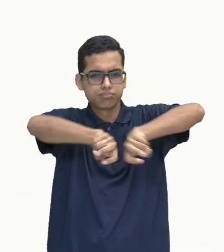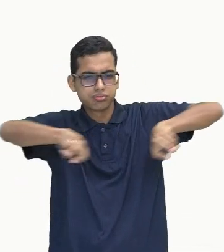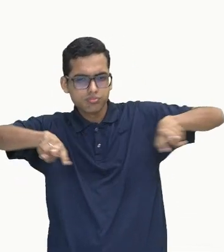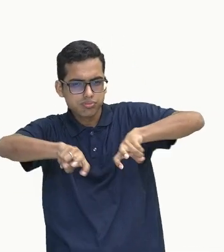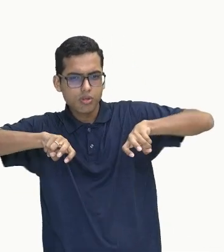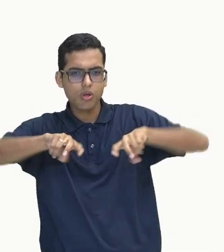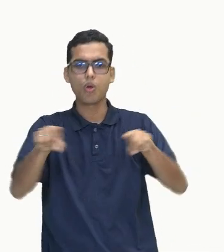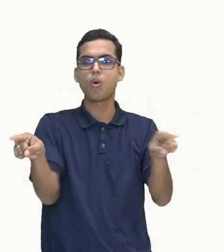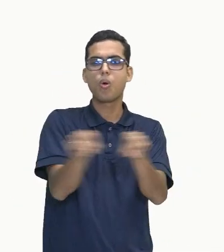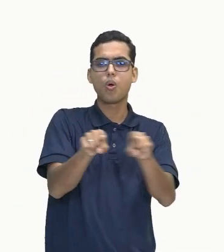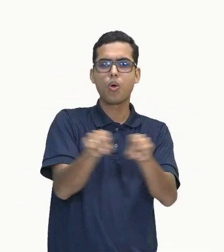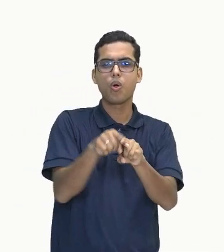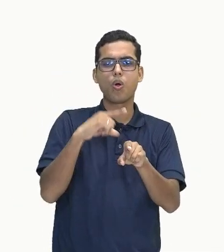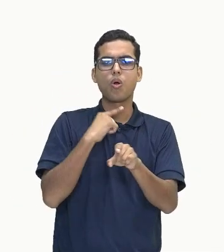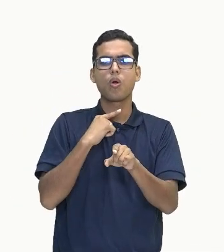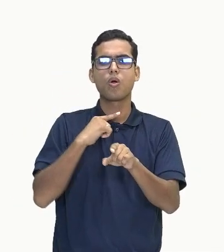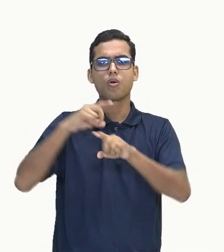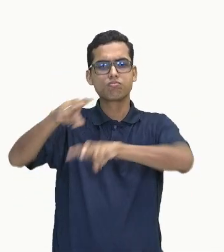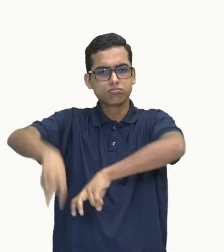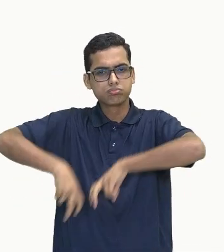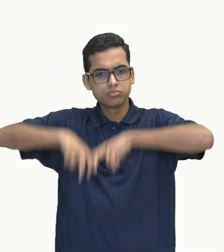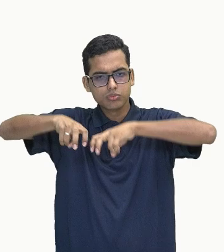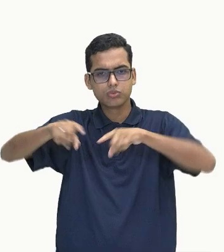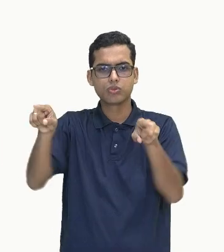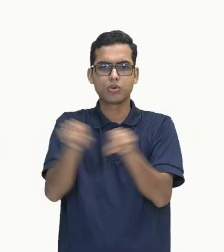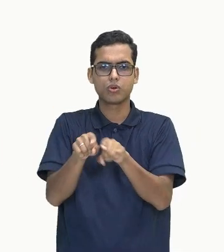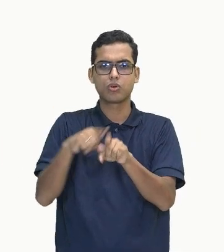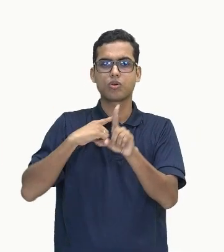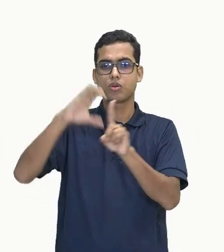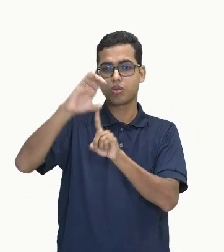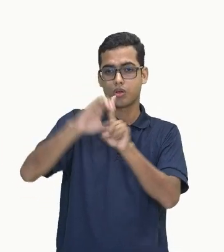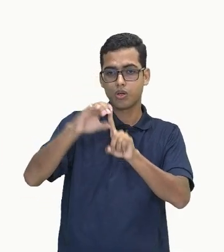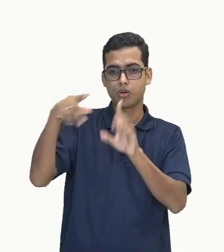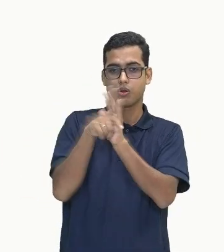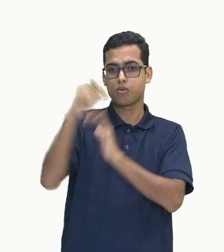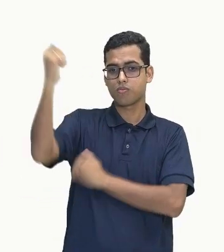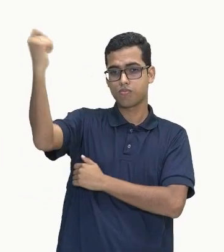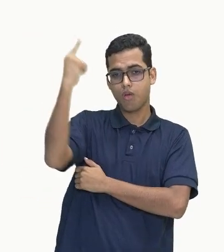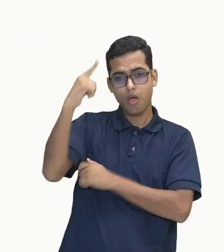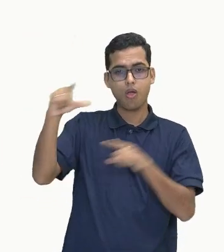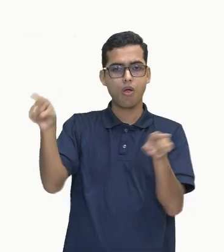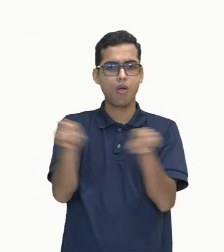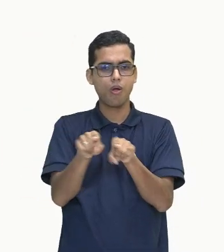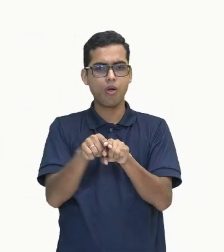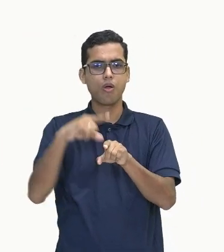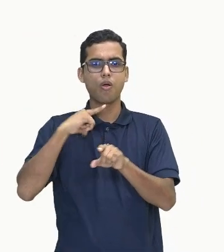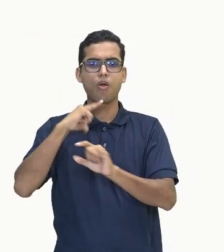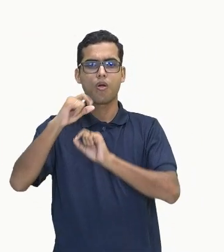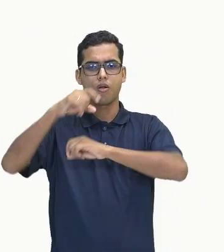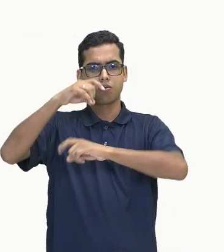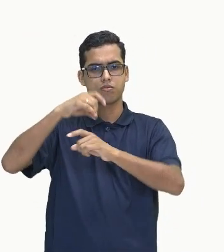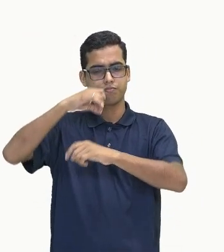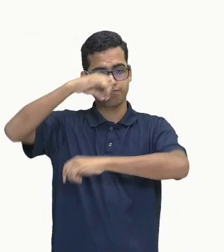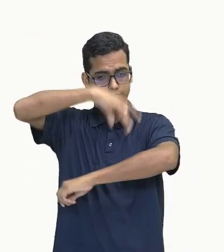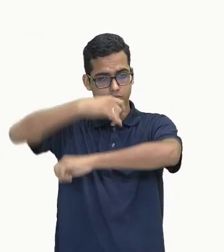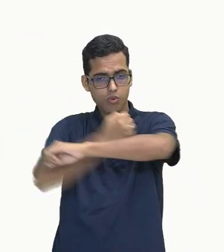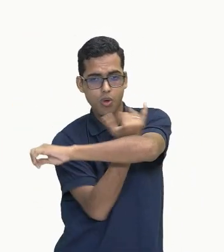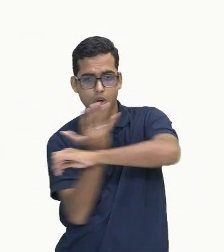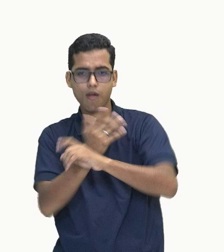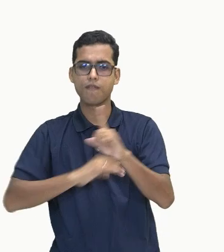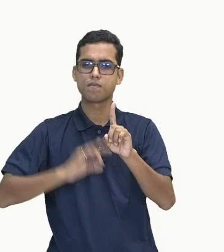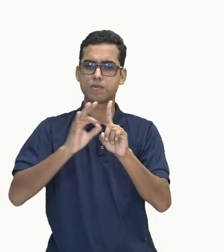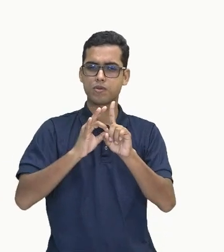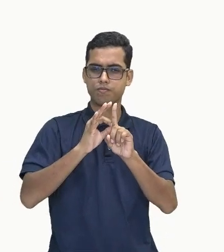Um exemplo, no norte da China, né, por volta aí de 6.000 a.C., nós temos o cultivo do milho, do sorgo,